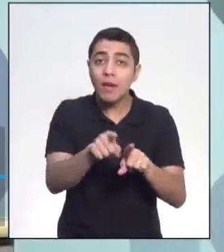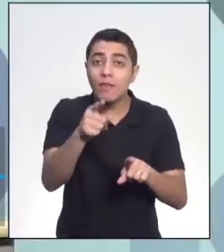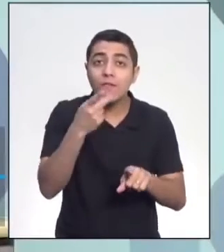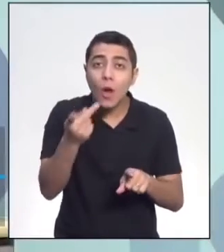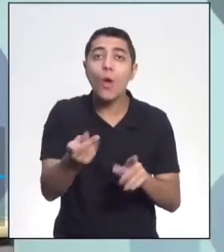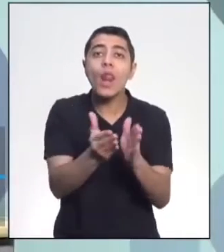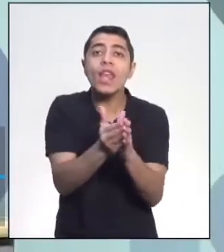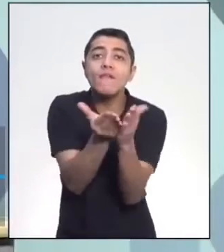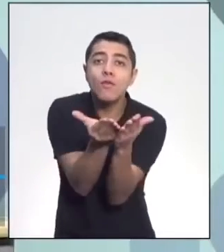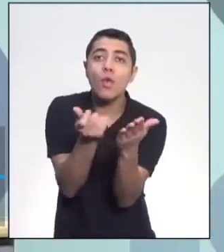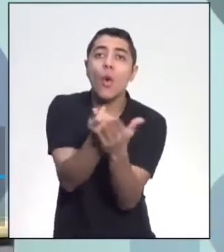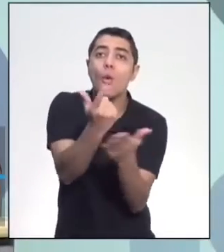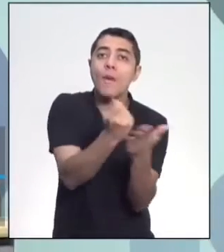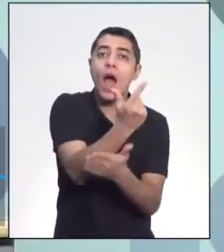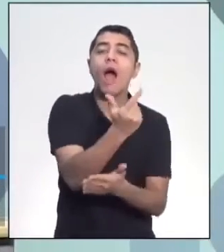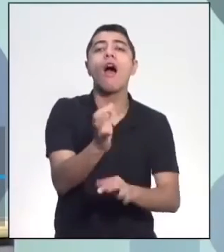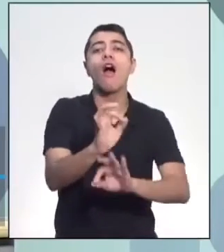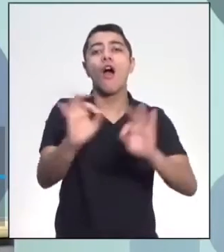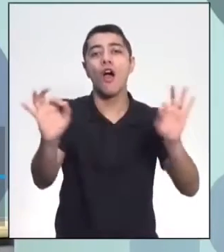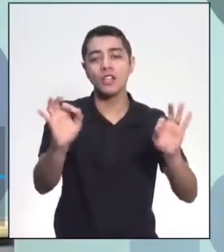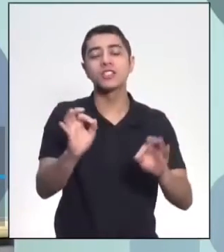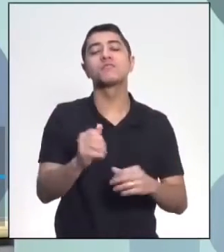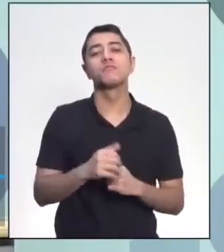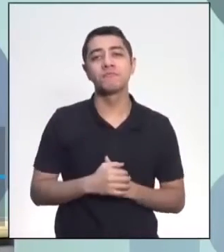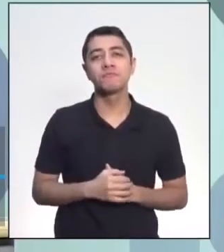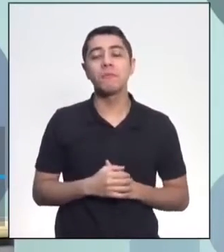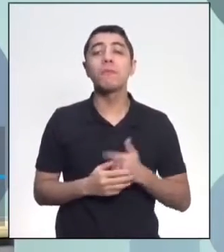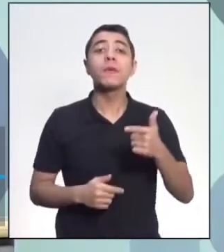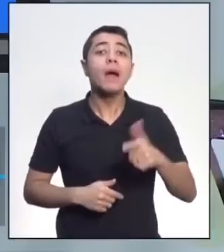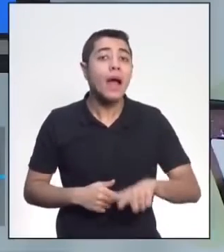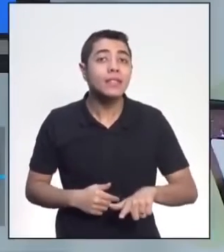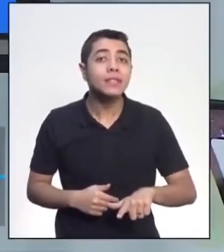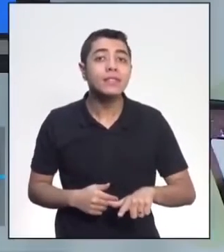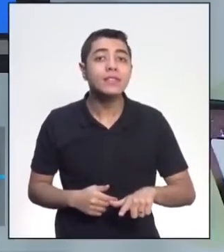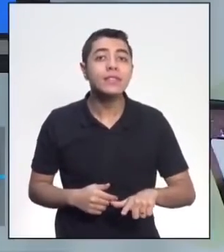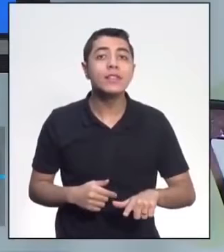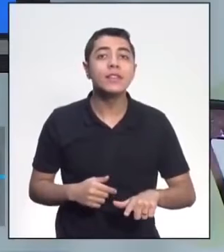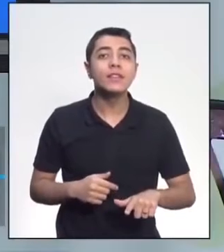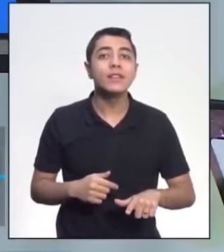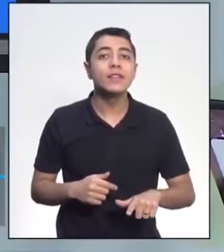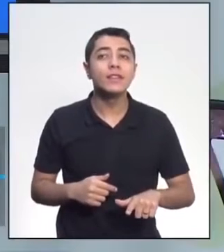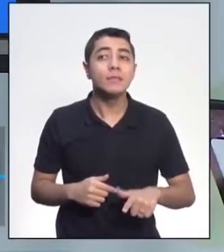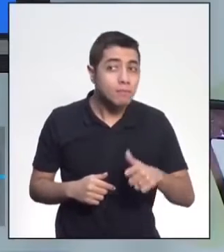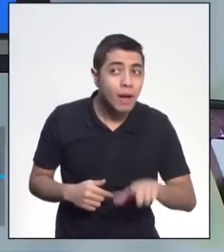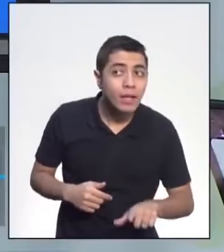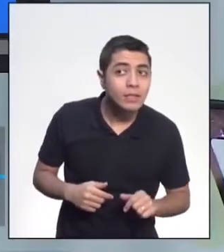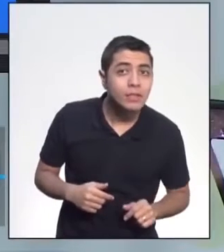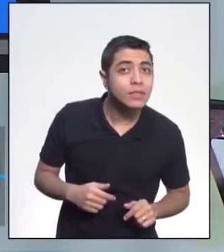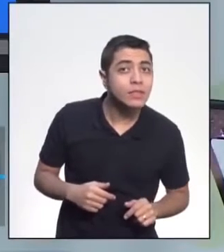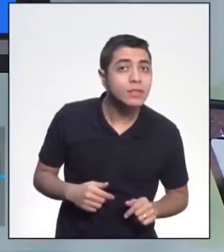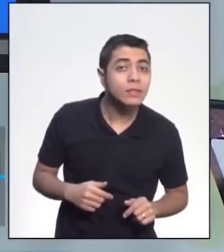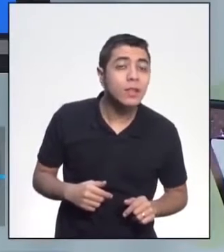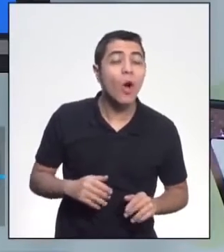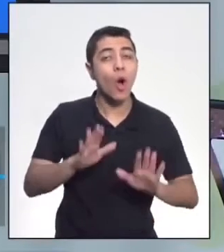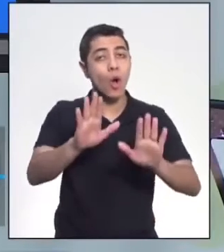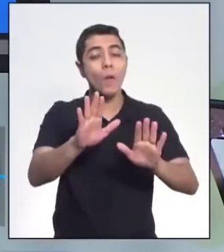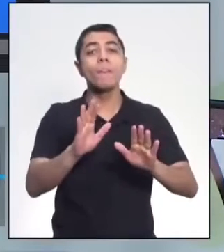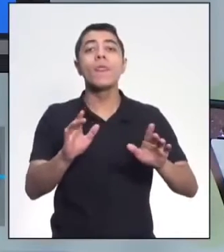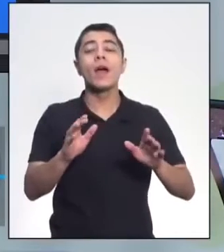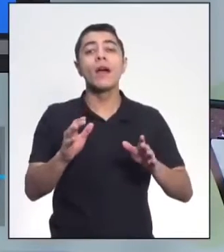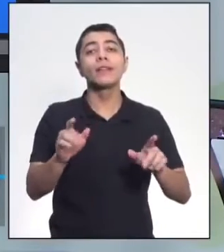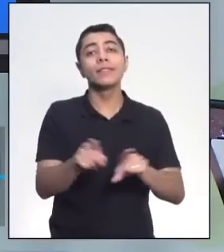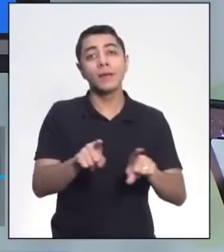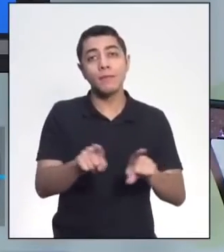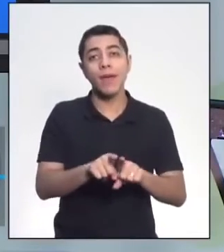ótimo. Felipe, joia. Tem mais? Por enquanto está vindo as respostas aqui, o meu chat tem um delay, Olha, né? Compraria também